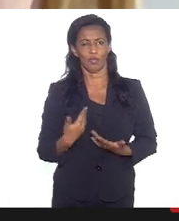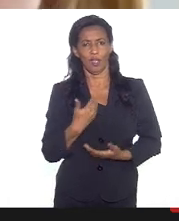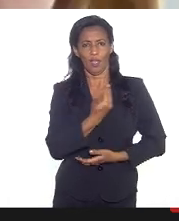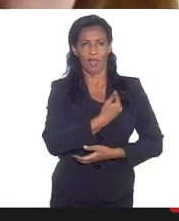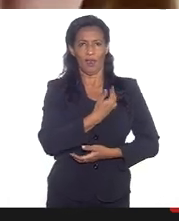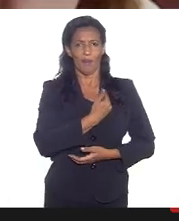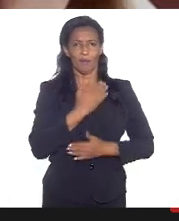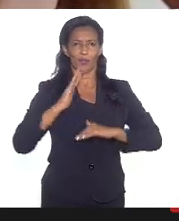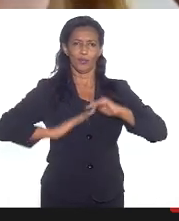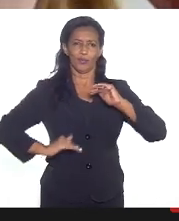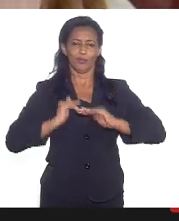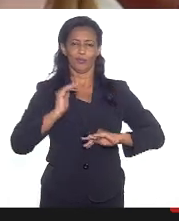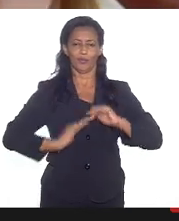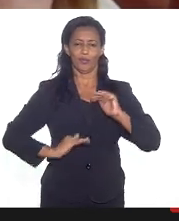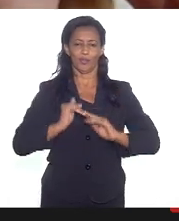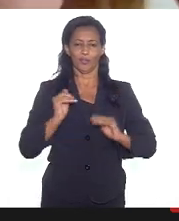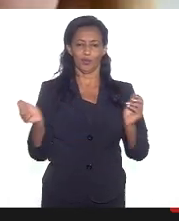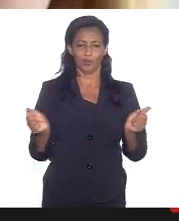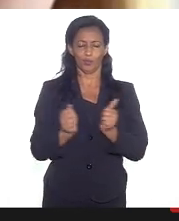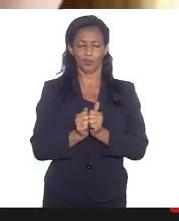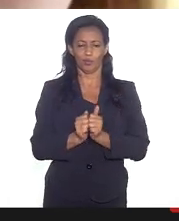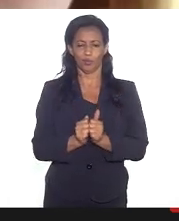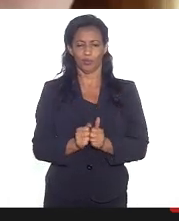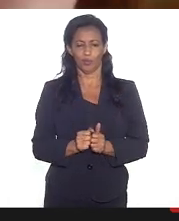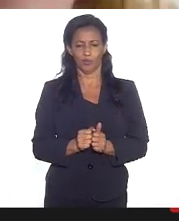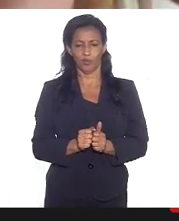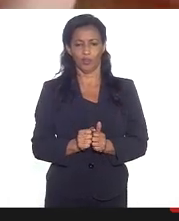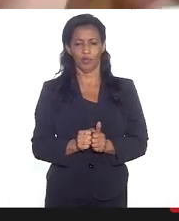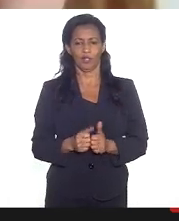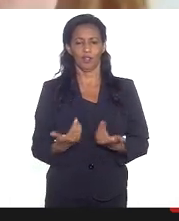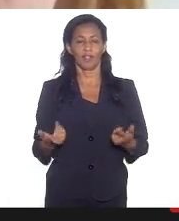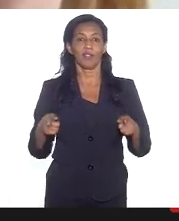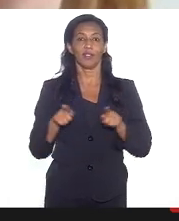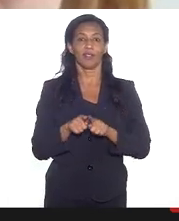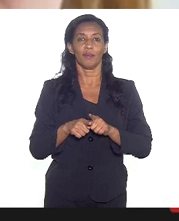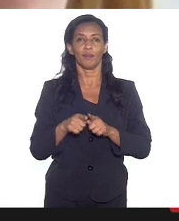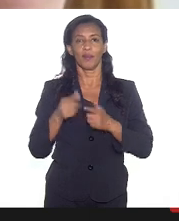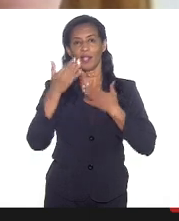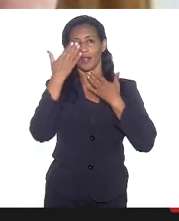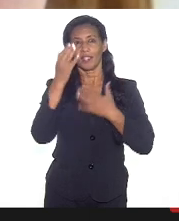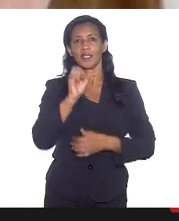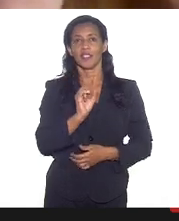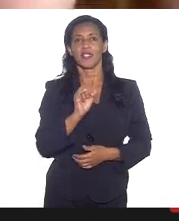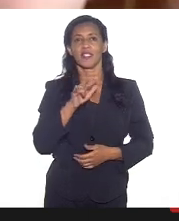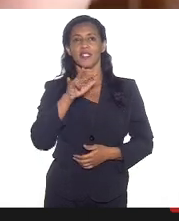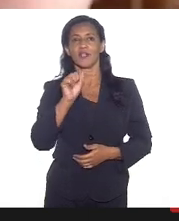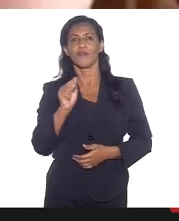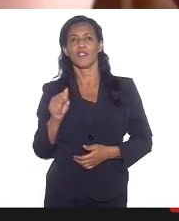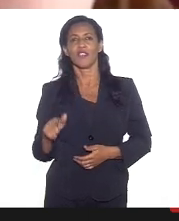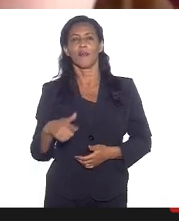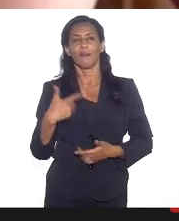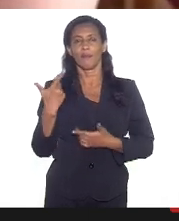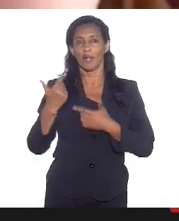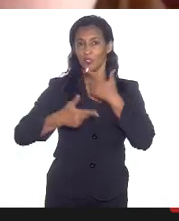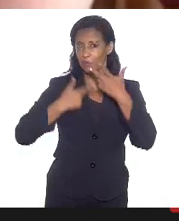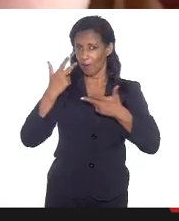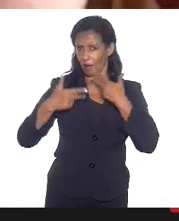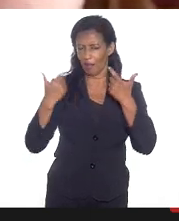companheiros aqui de profissão que estão comigo aqui. Queria agradecer também a doutora Silvia aí pelas palavras, muito